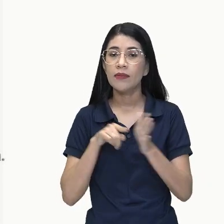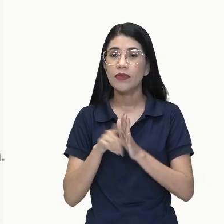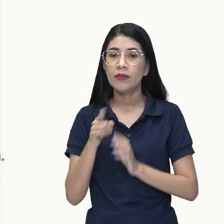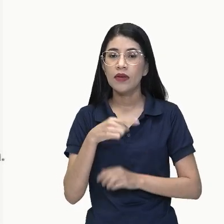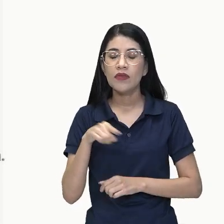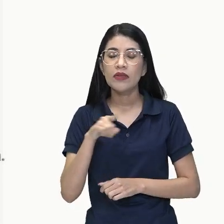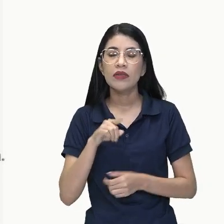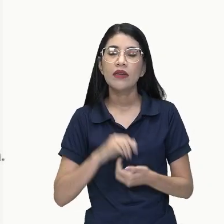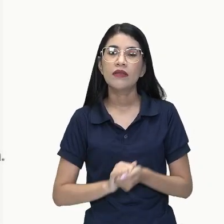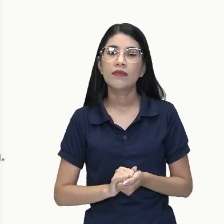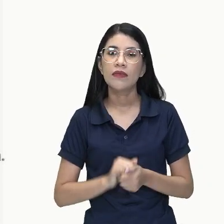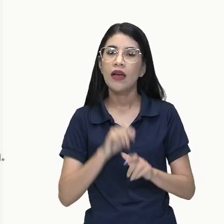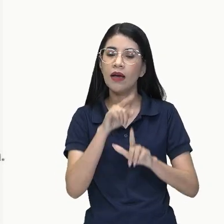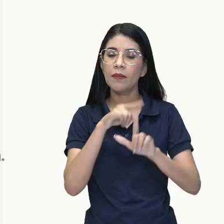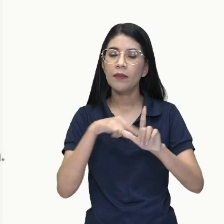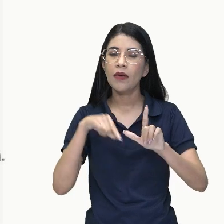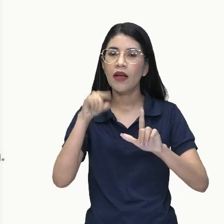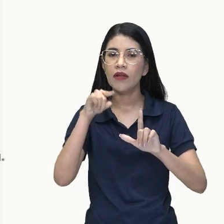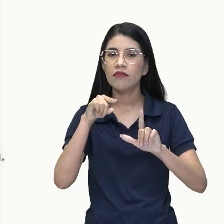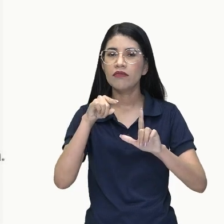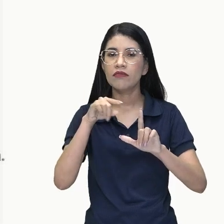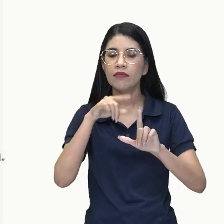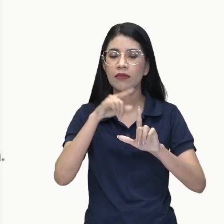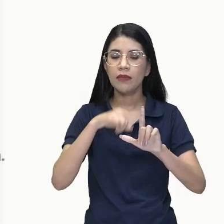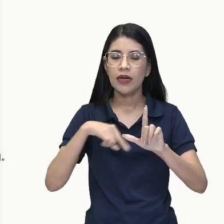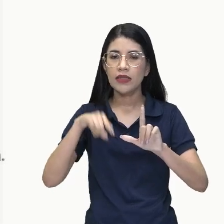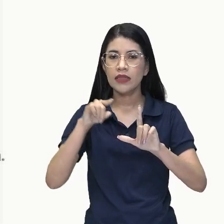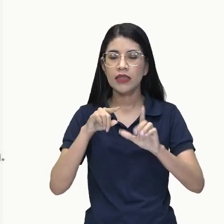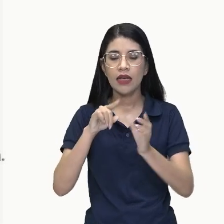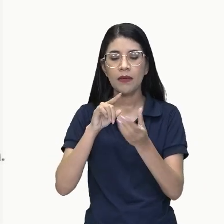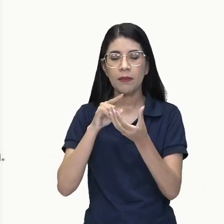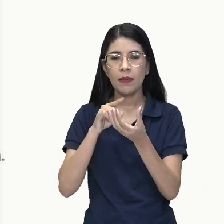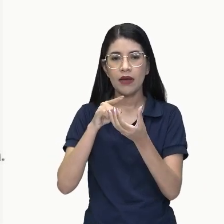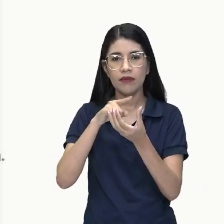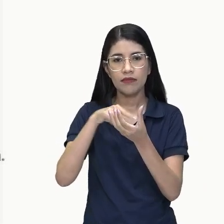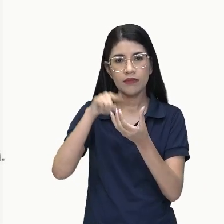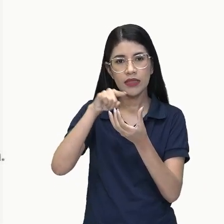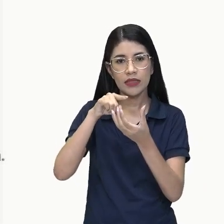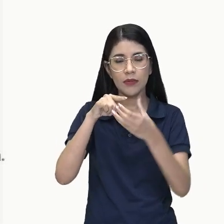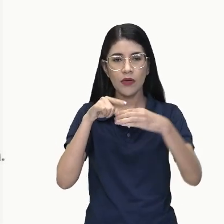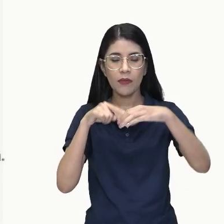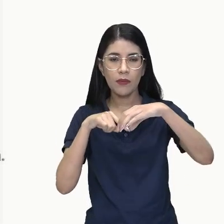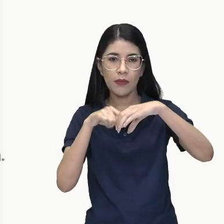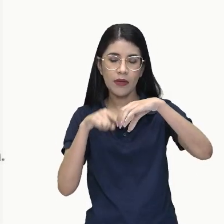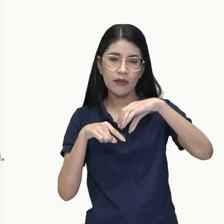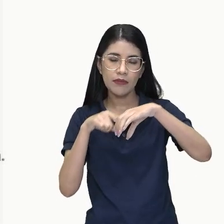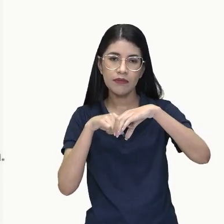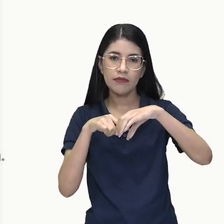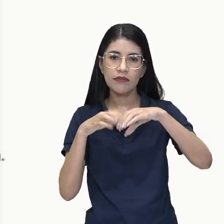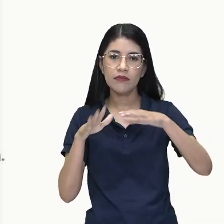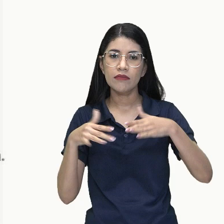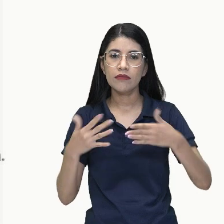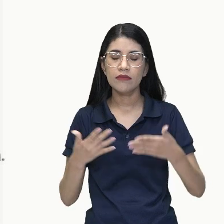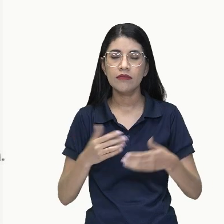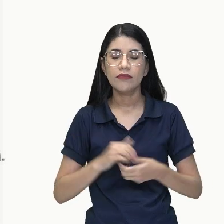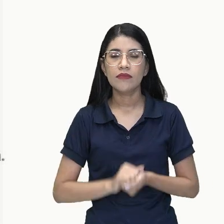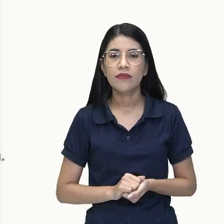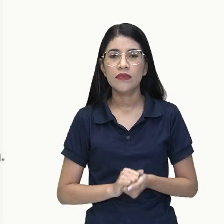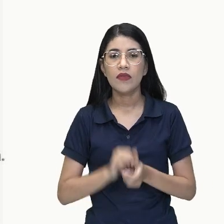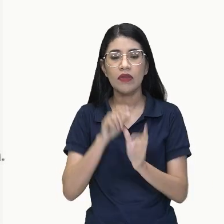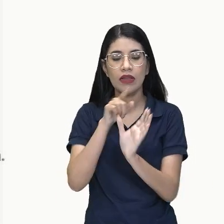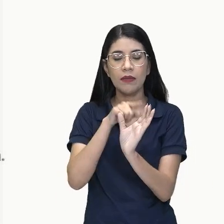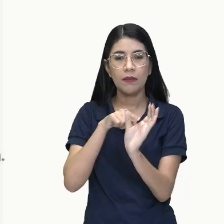essa parábola, a concavidade dela será voltada para cima ou para baixo? Para cima,